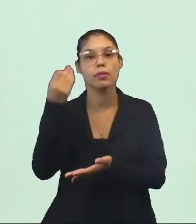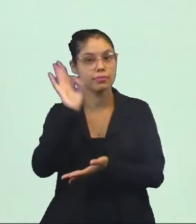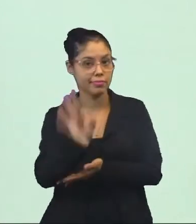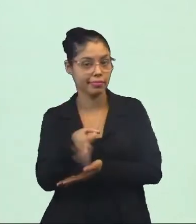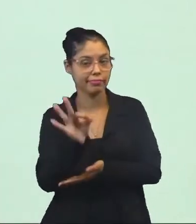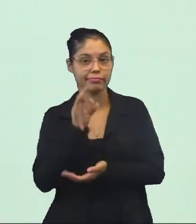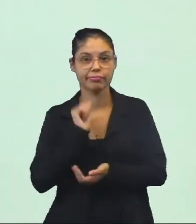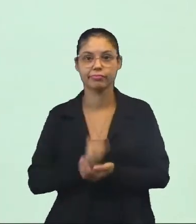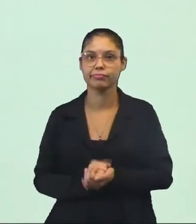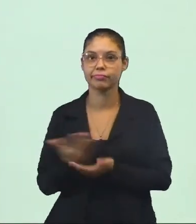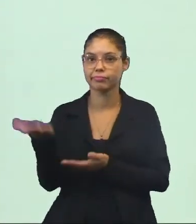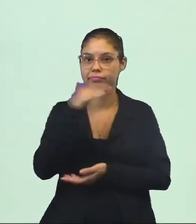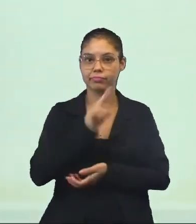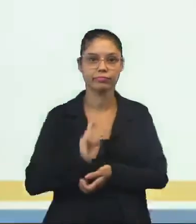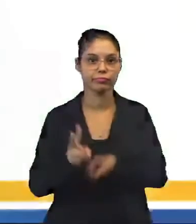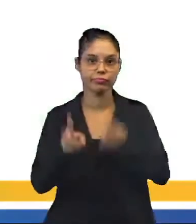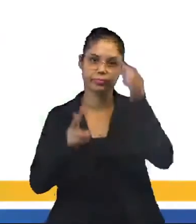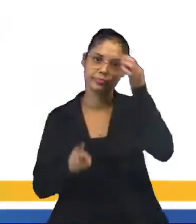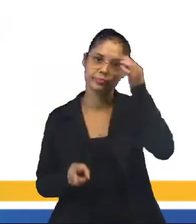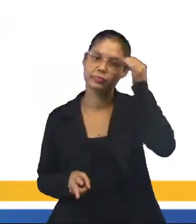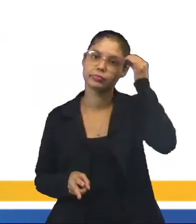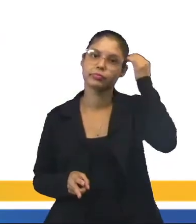correta. Vamos continuar.